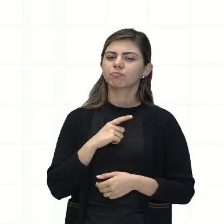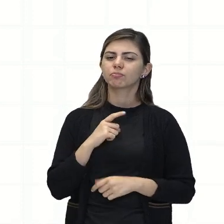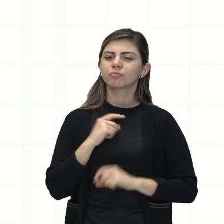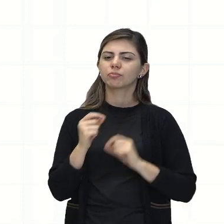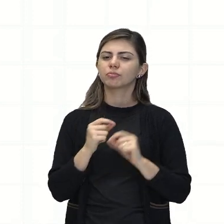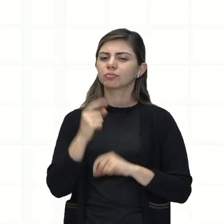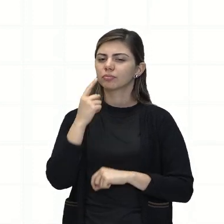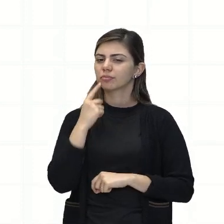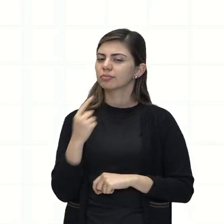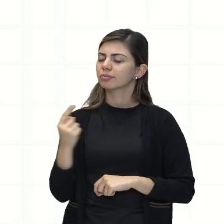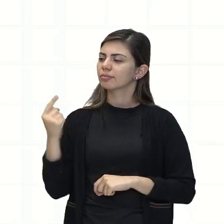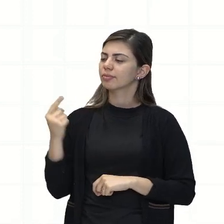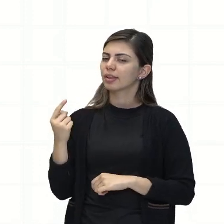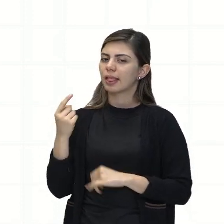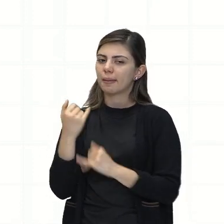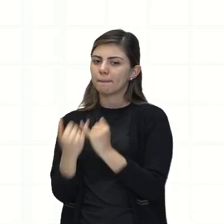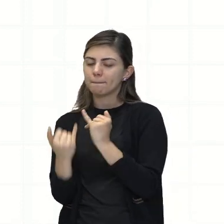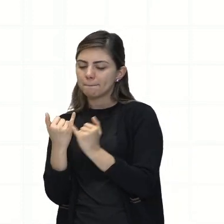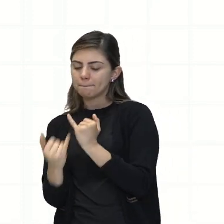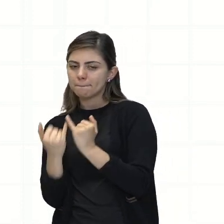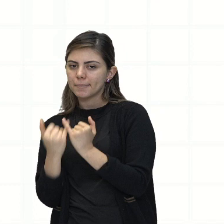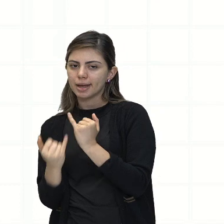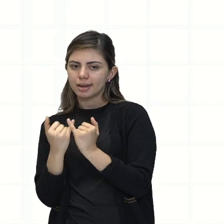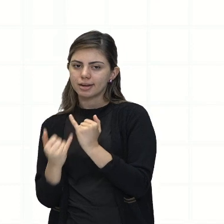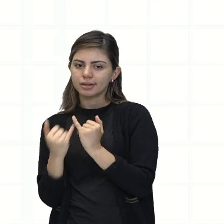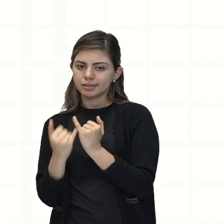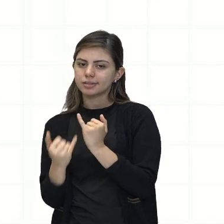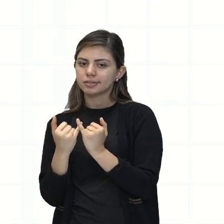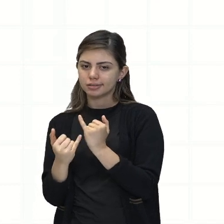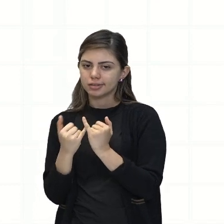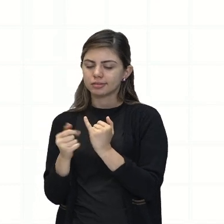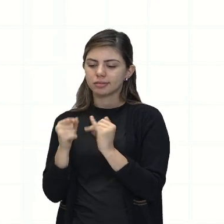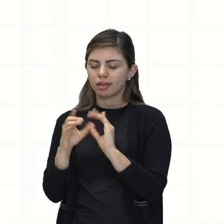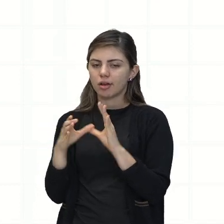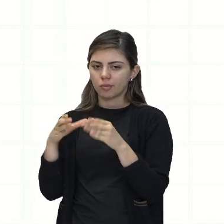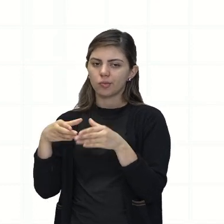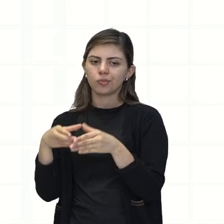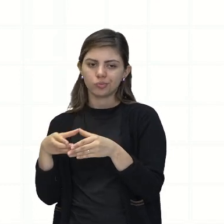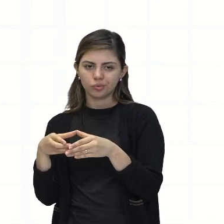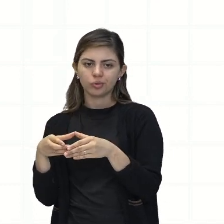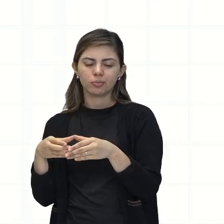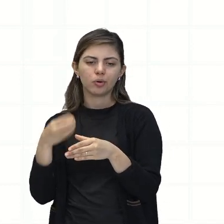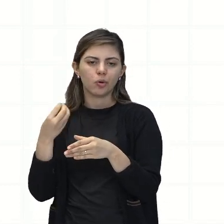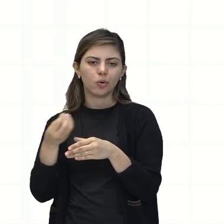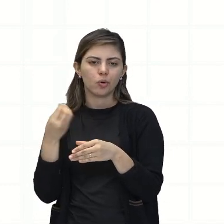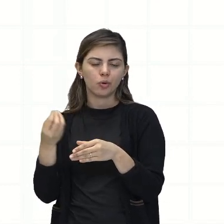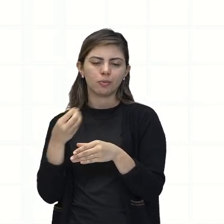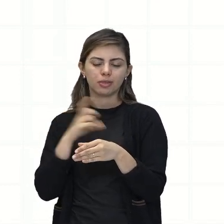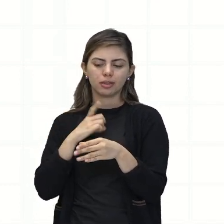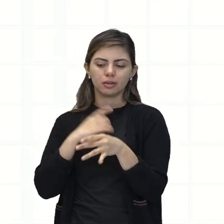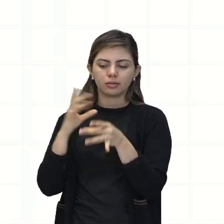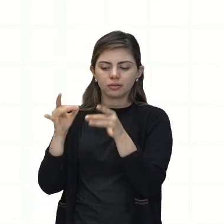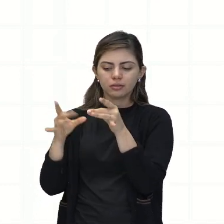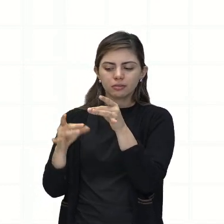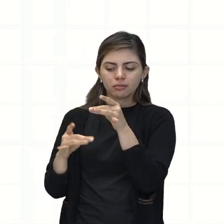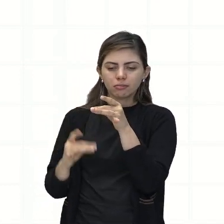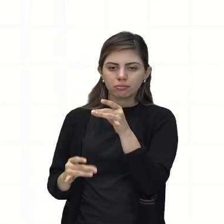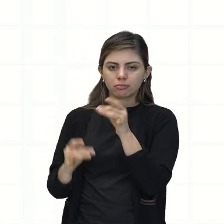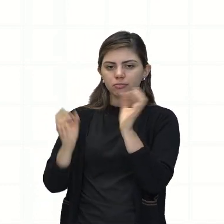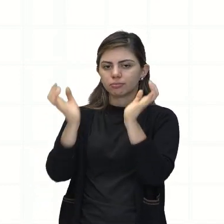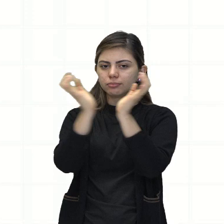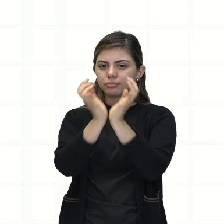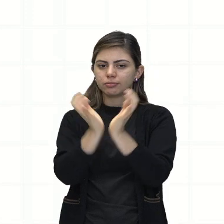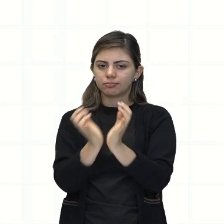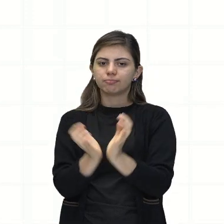maior semelhança entre os indivíduos quando nós temos ali o detalhamento, as categorias,